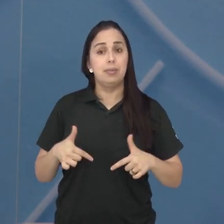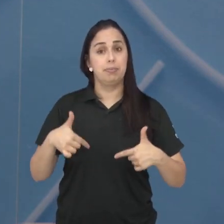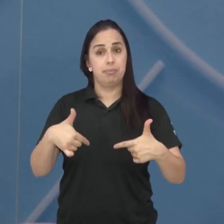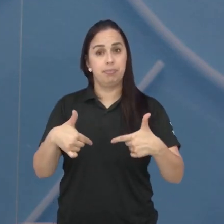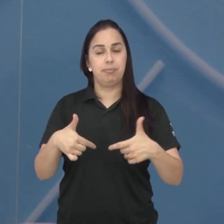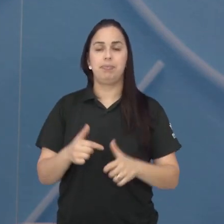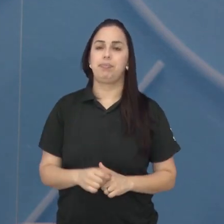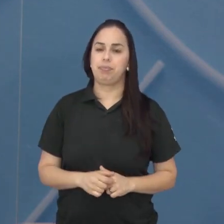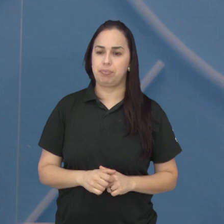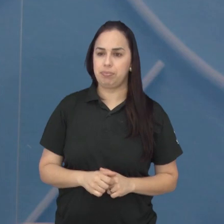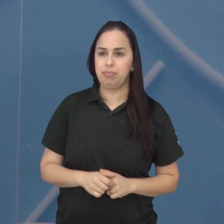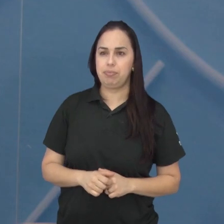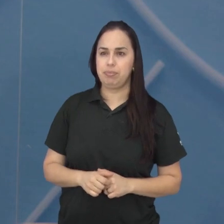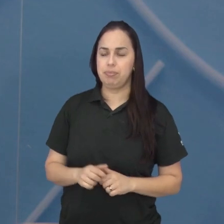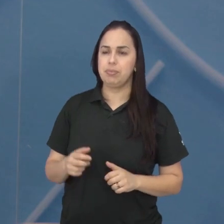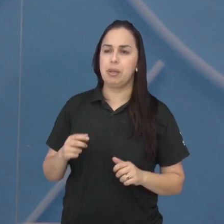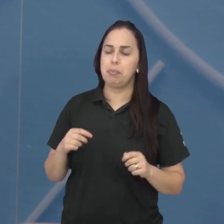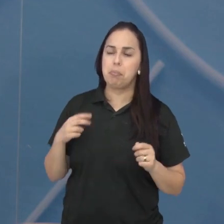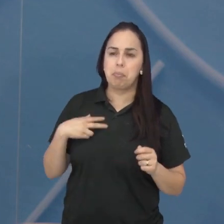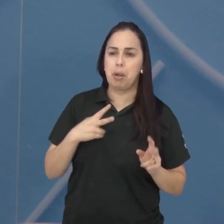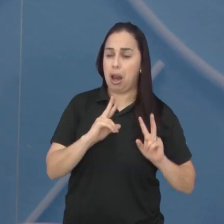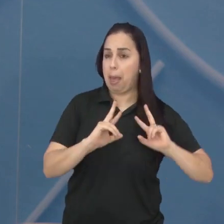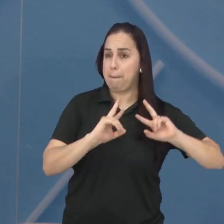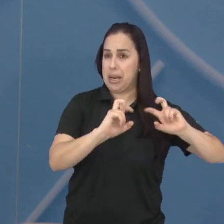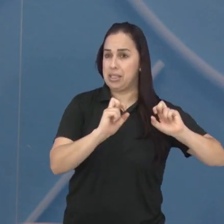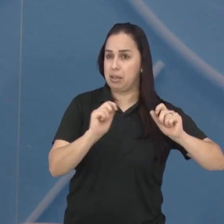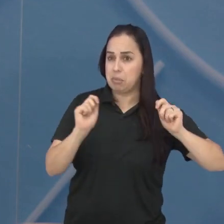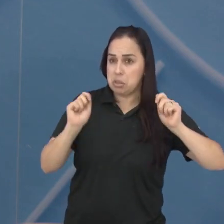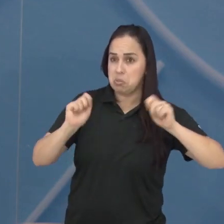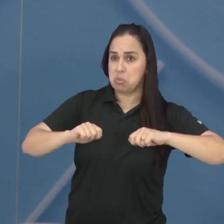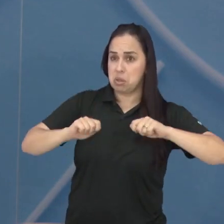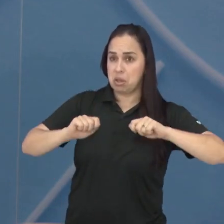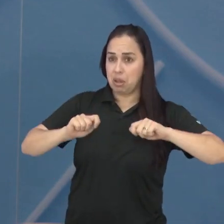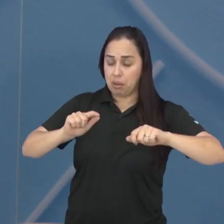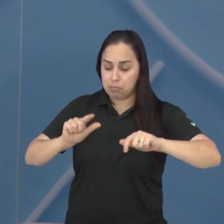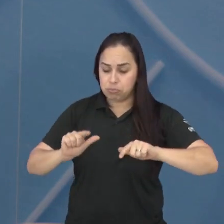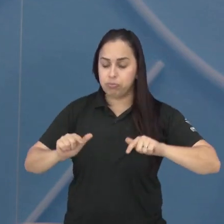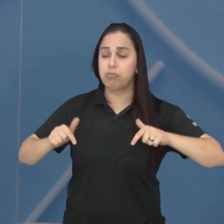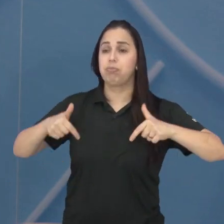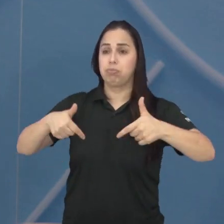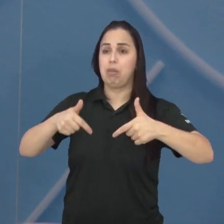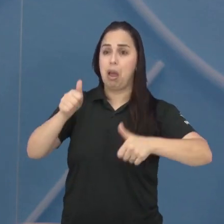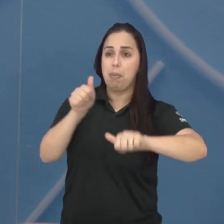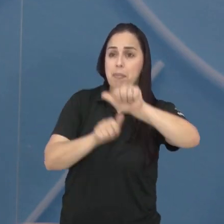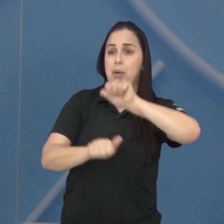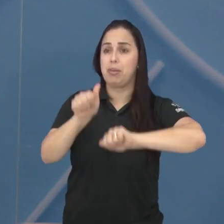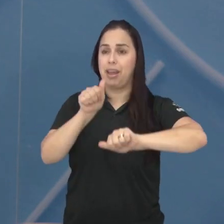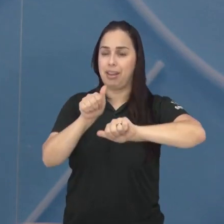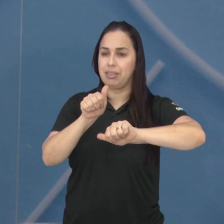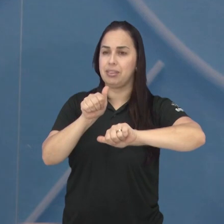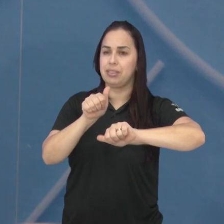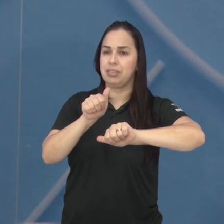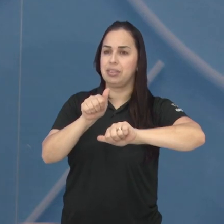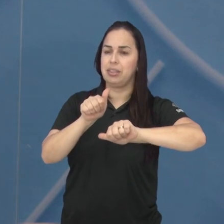né? Perceber a possibilidade da resistência ativa, vamos dizer assim, e ter uma esperança